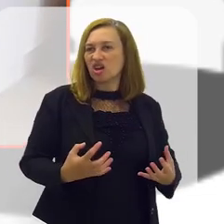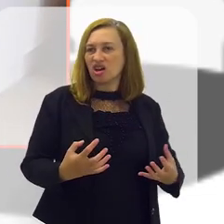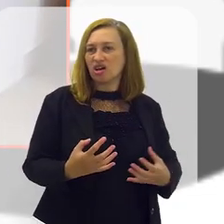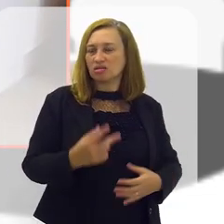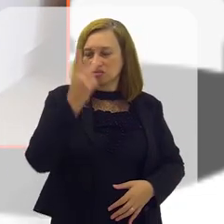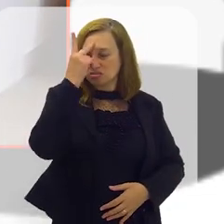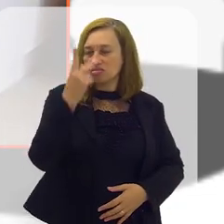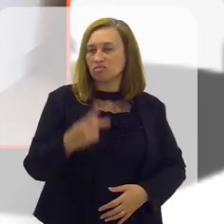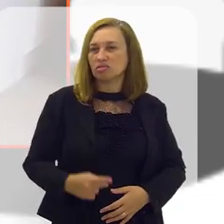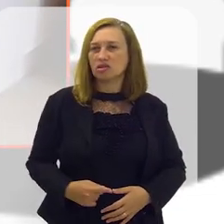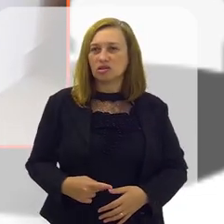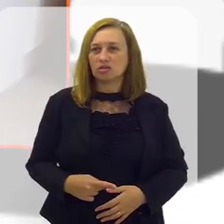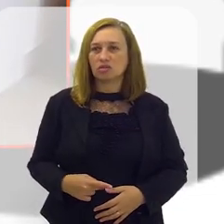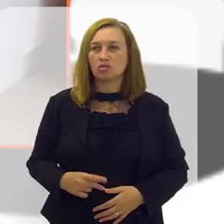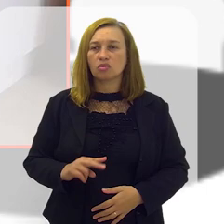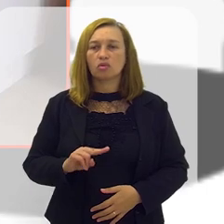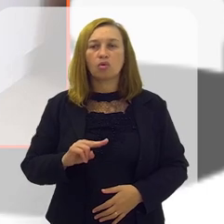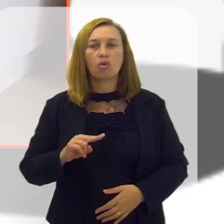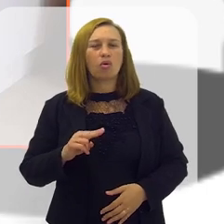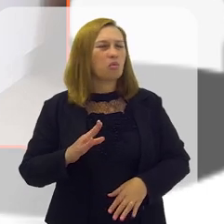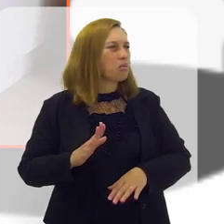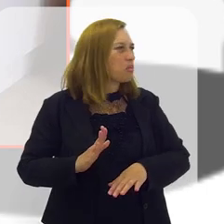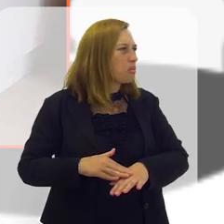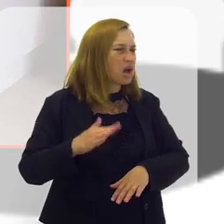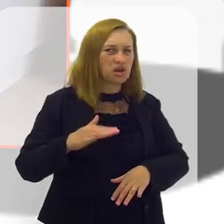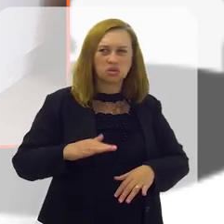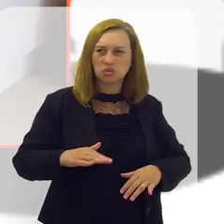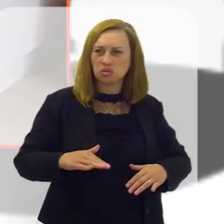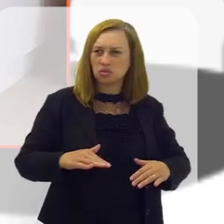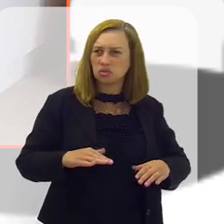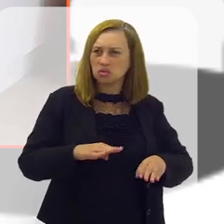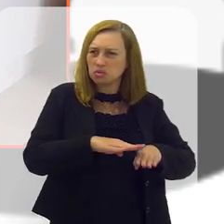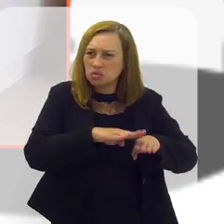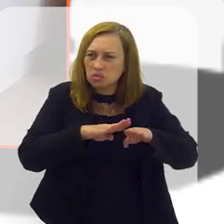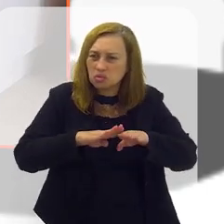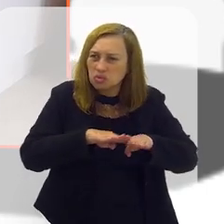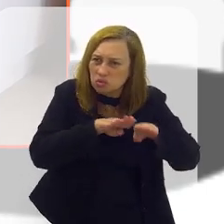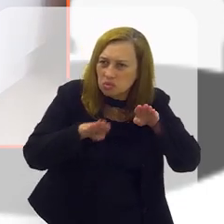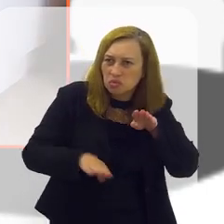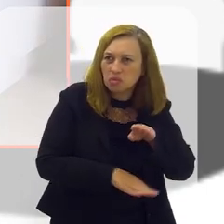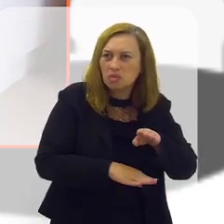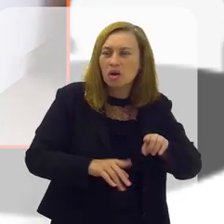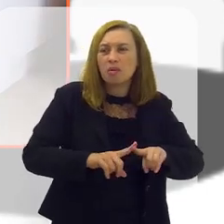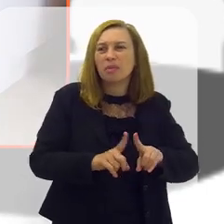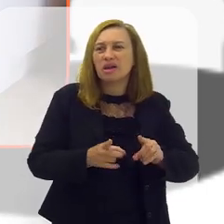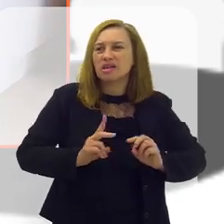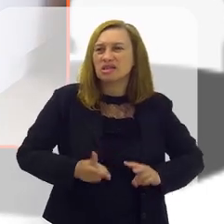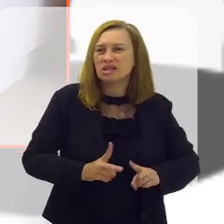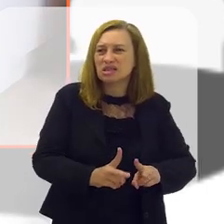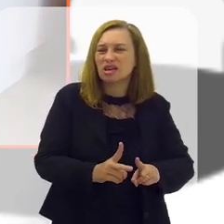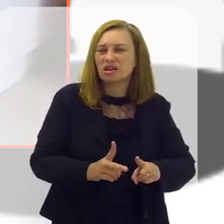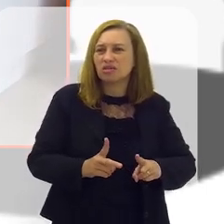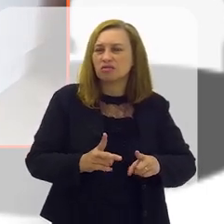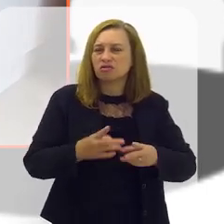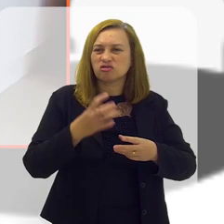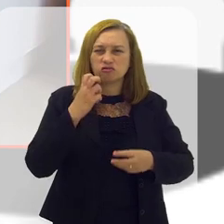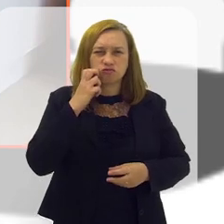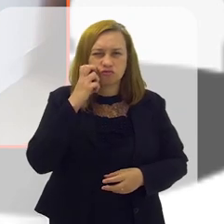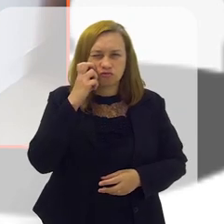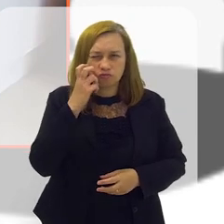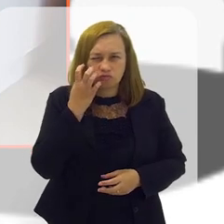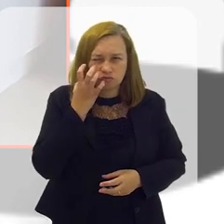mais agressiva, mais prepotente ou muito submissa, mas internamente carregando muita